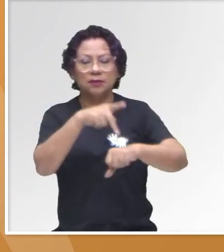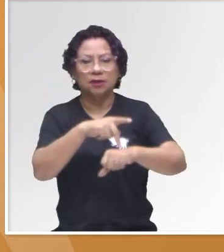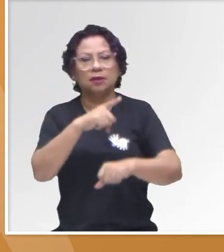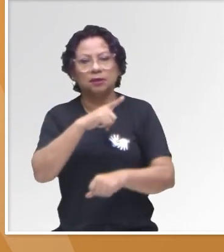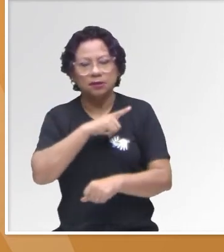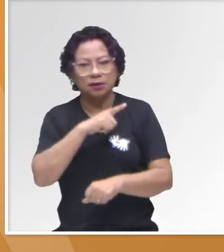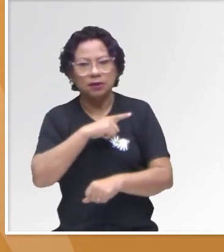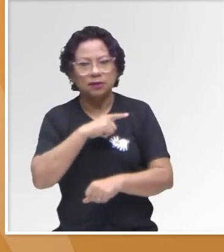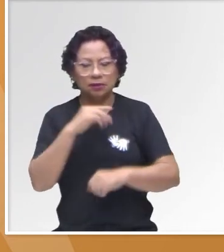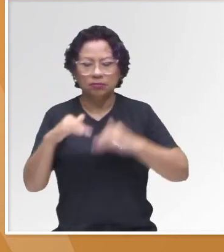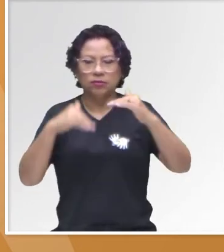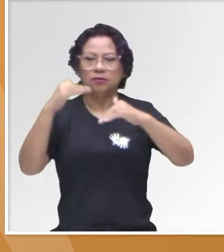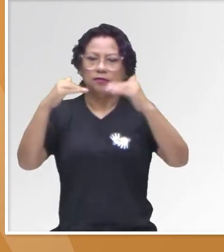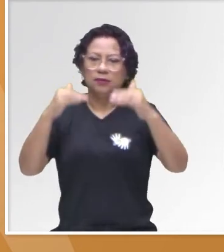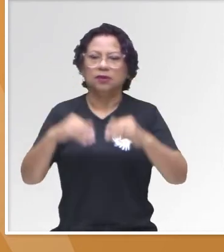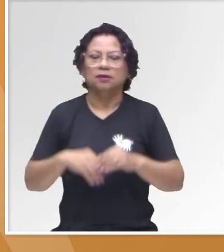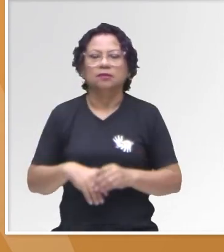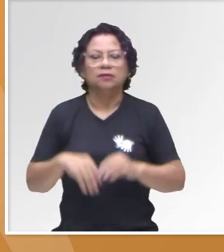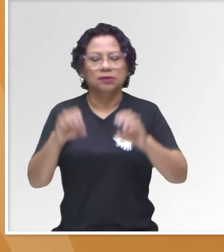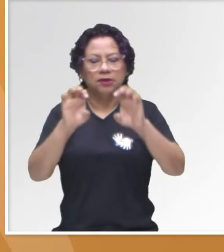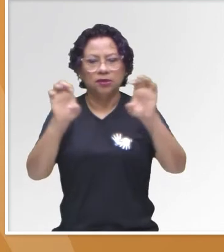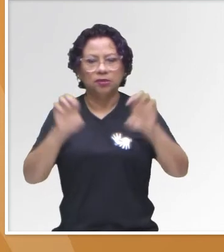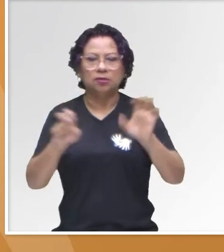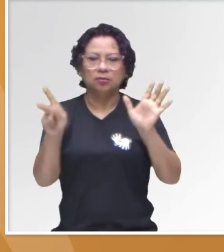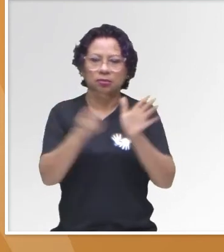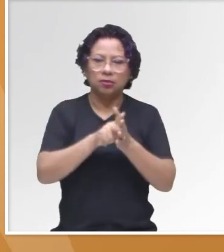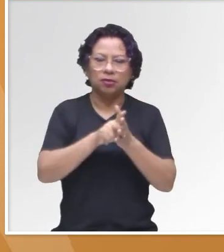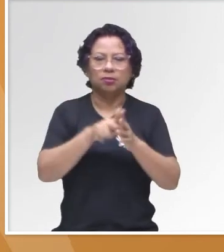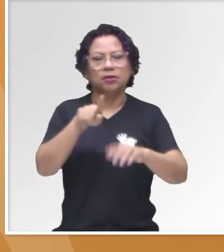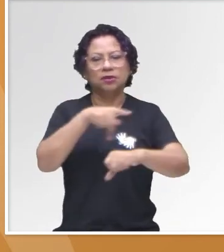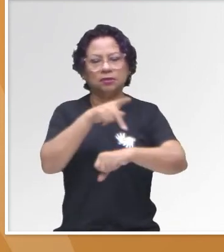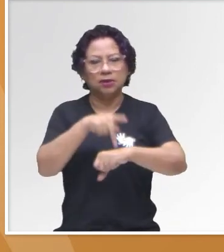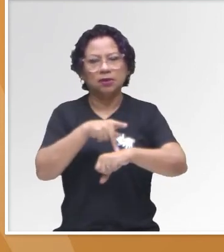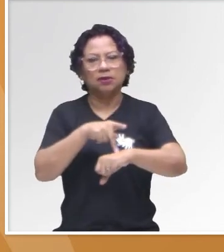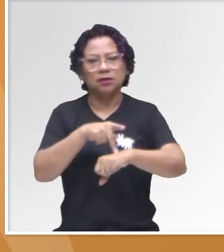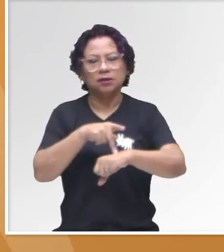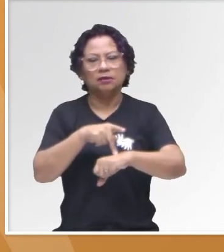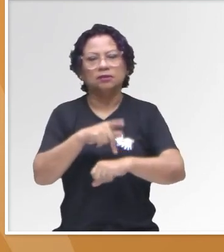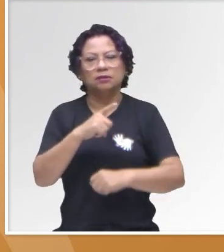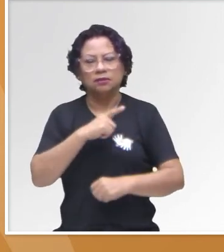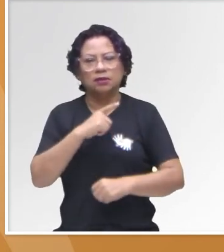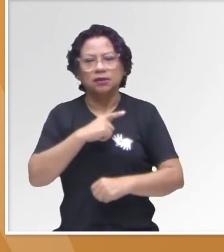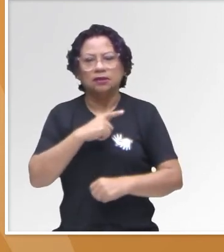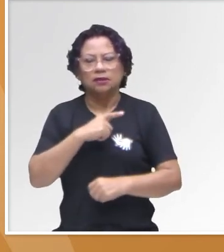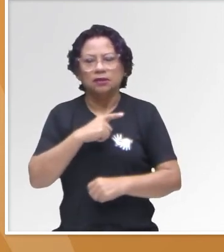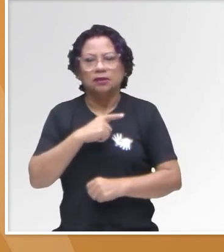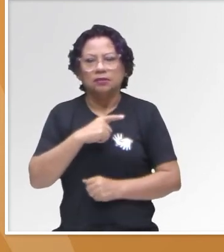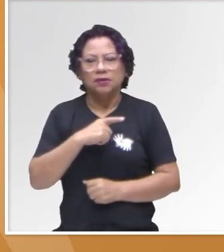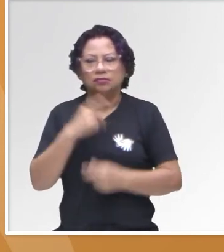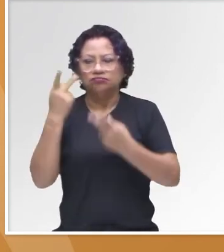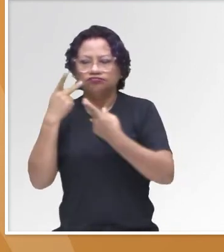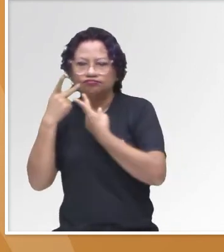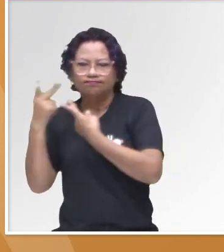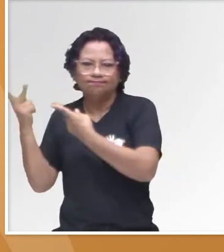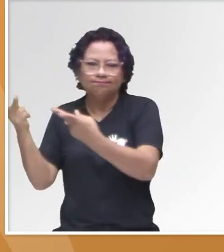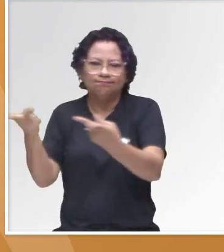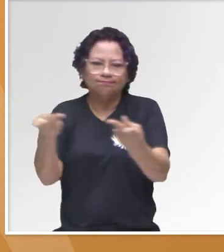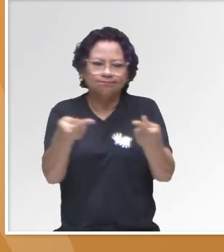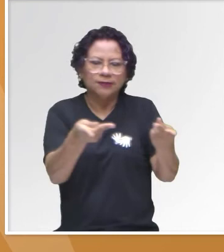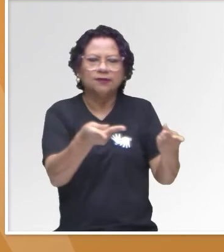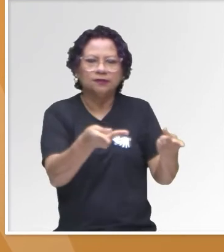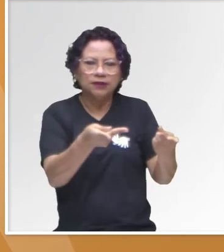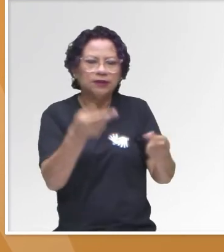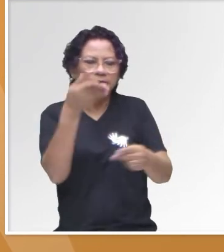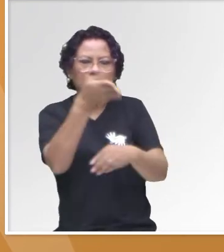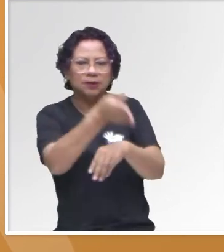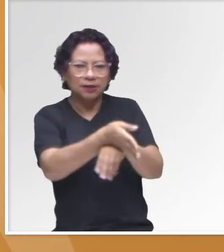essa infraestrutura, ele vai me oferecer aí as rodovias, vai oferecer esses aeroportos, então me oferece uma